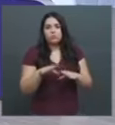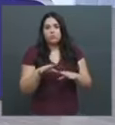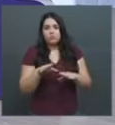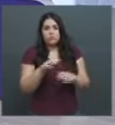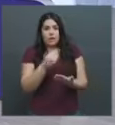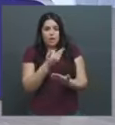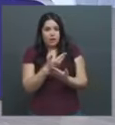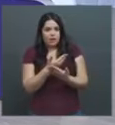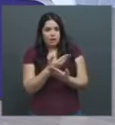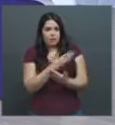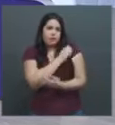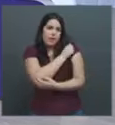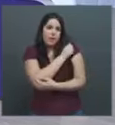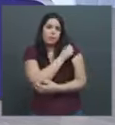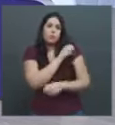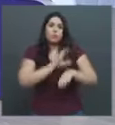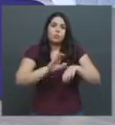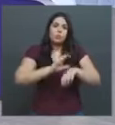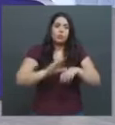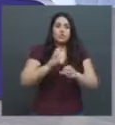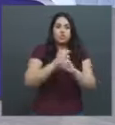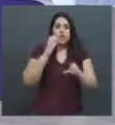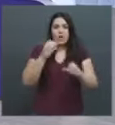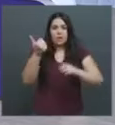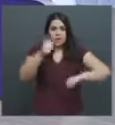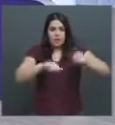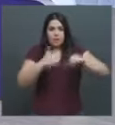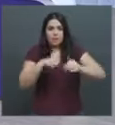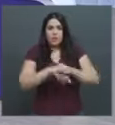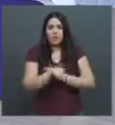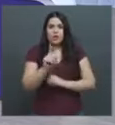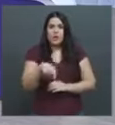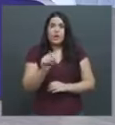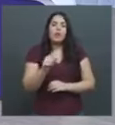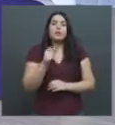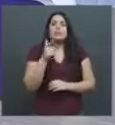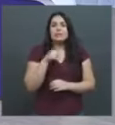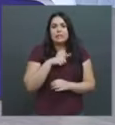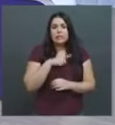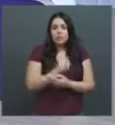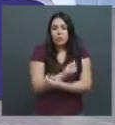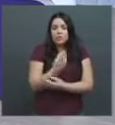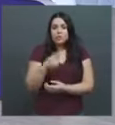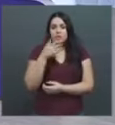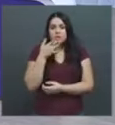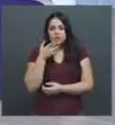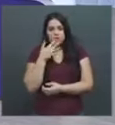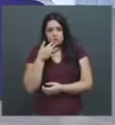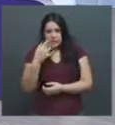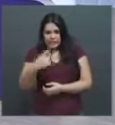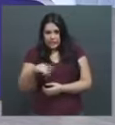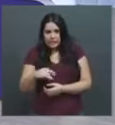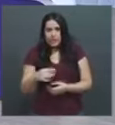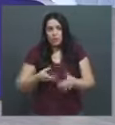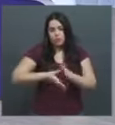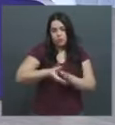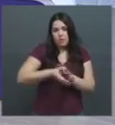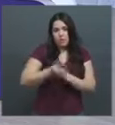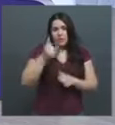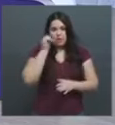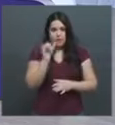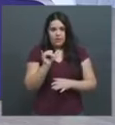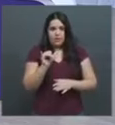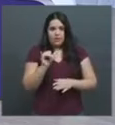Engenharia Química. A pergunta é, existe uma ingestão de sal recomendada para evitar pedra nos rins?